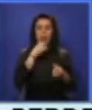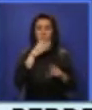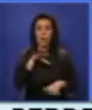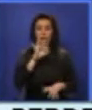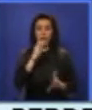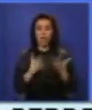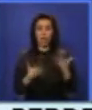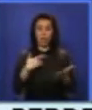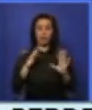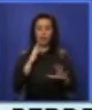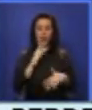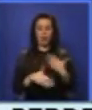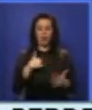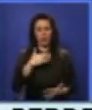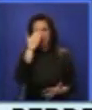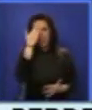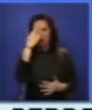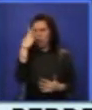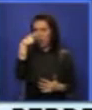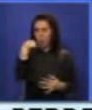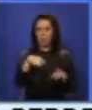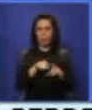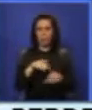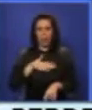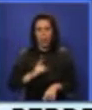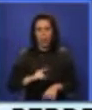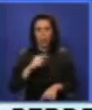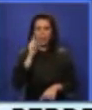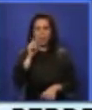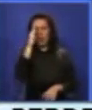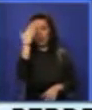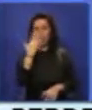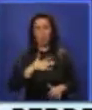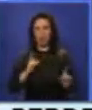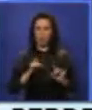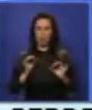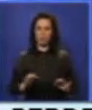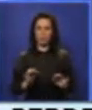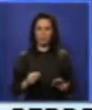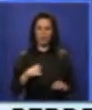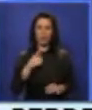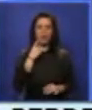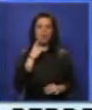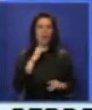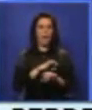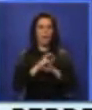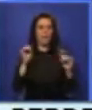18 quilos, continuo a achar que não gosto de olhar no espelho. E não gosto mesmo. Já não vou ao